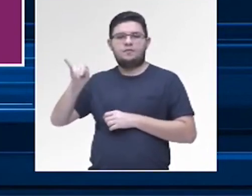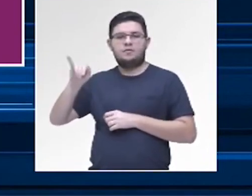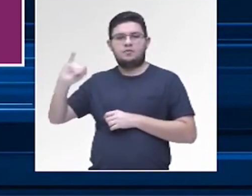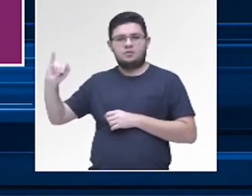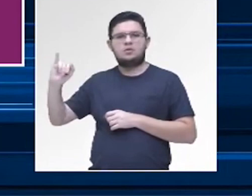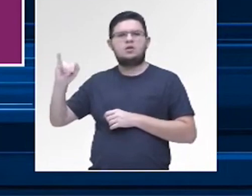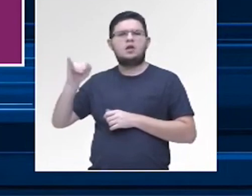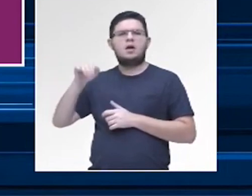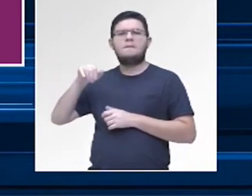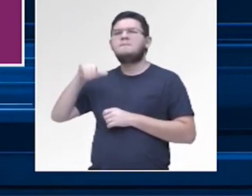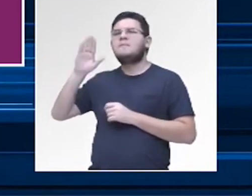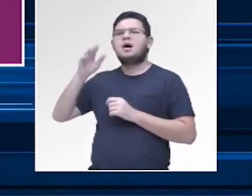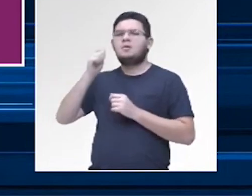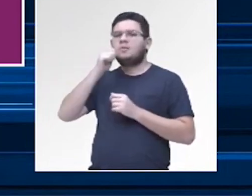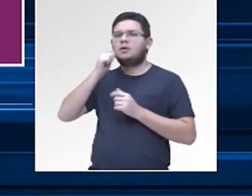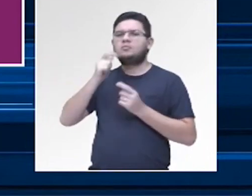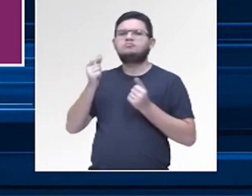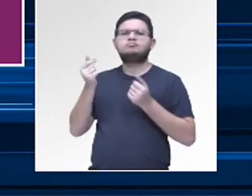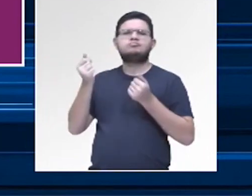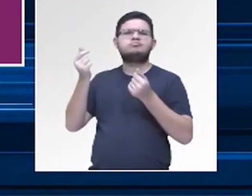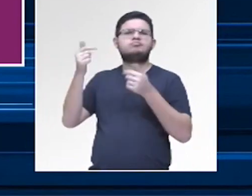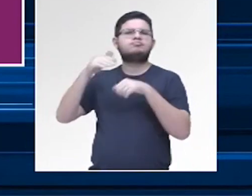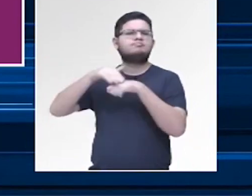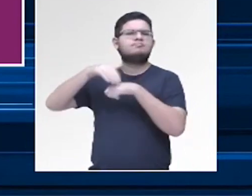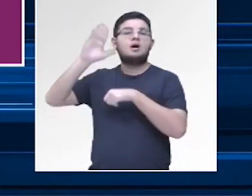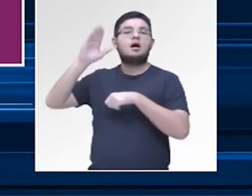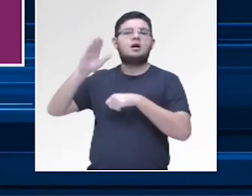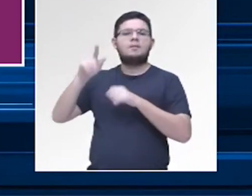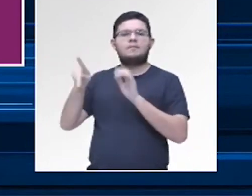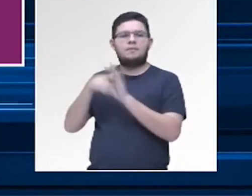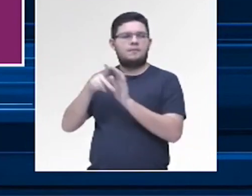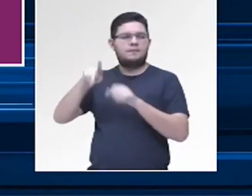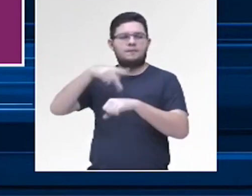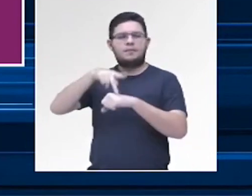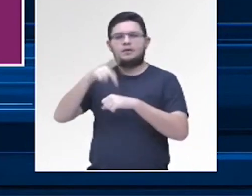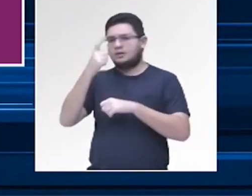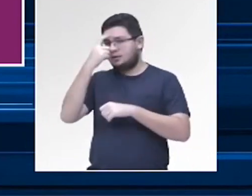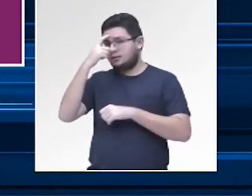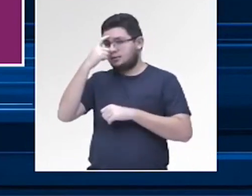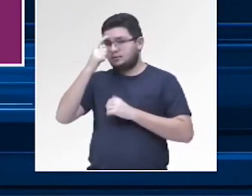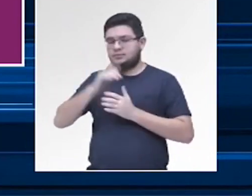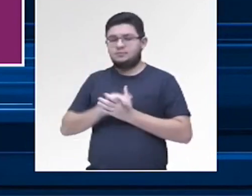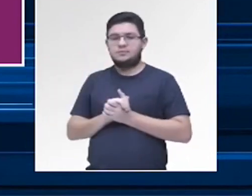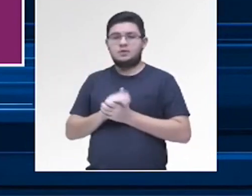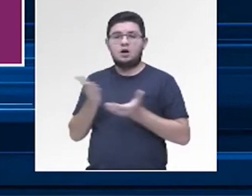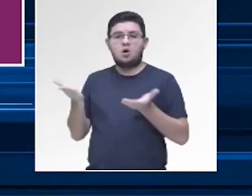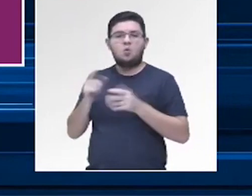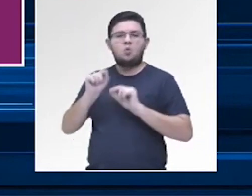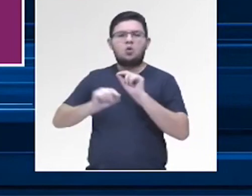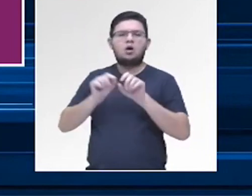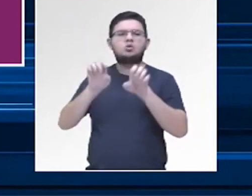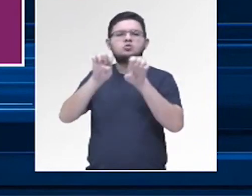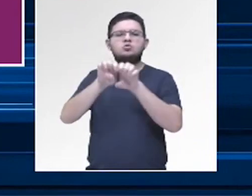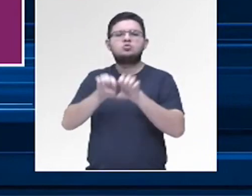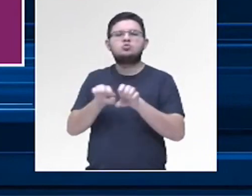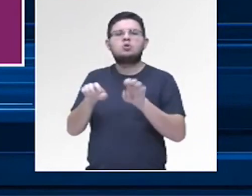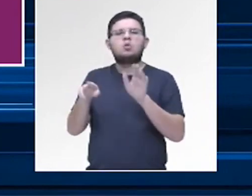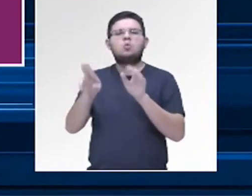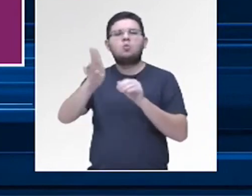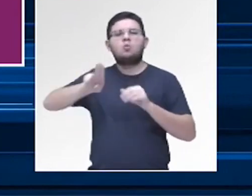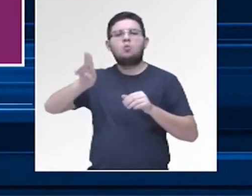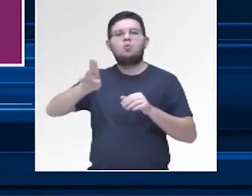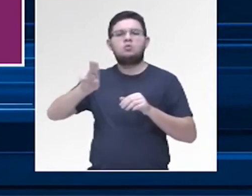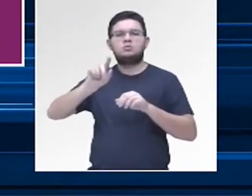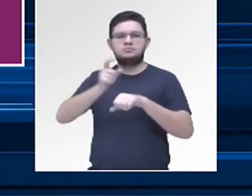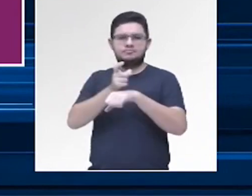rica na Índia, ok? Vamos agora verificar as estruturas do uso do superlativo, né? A